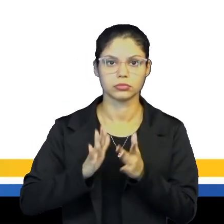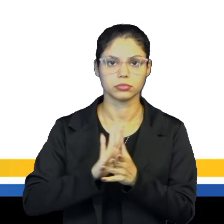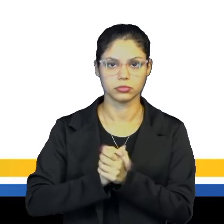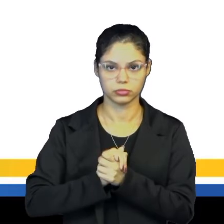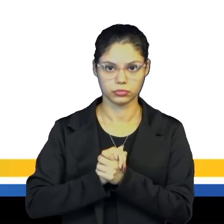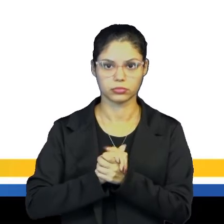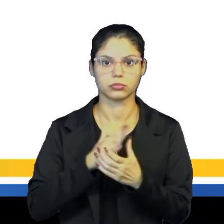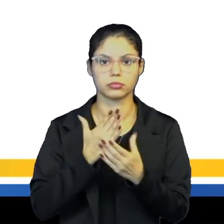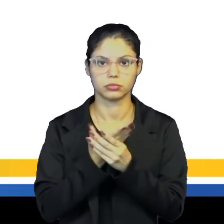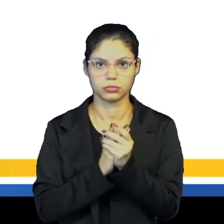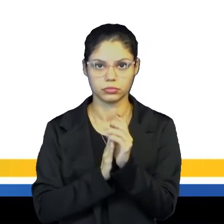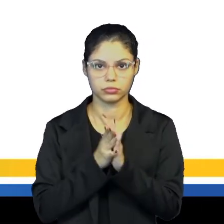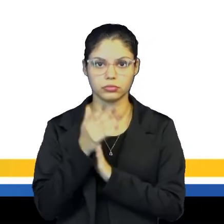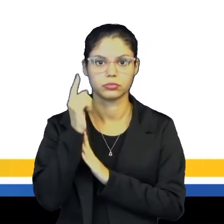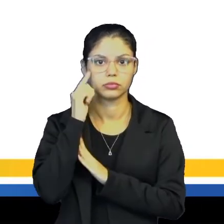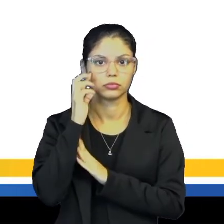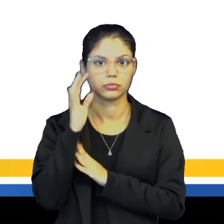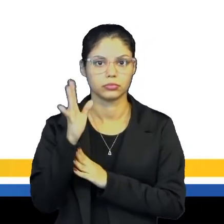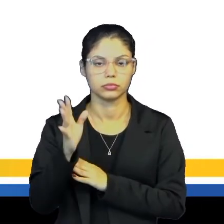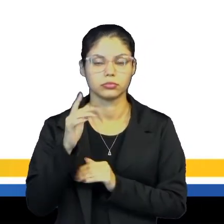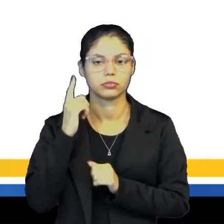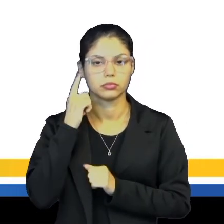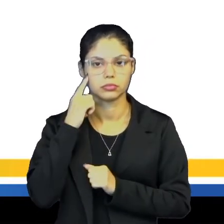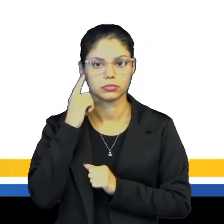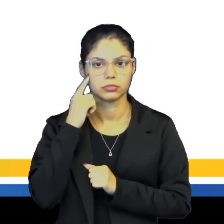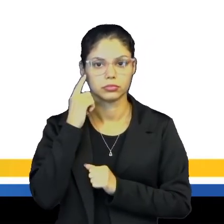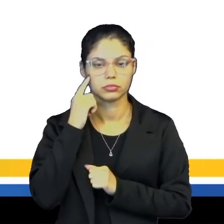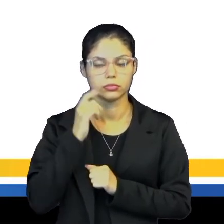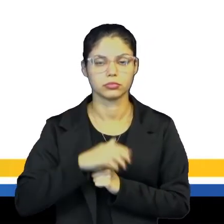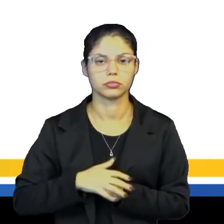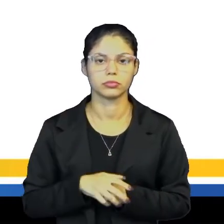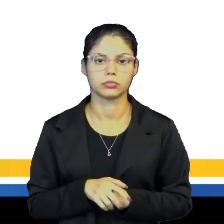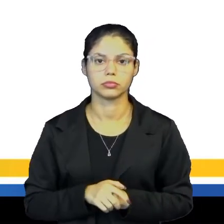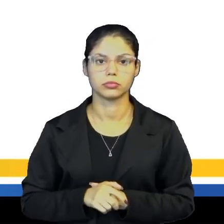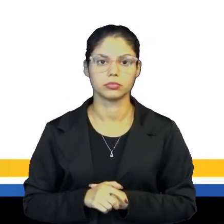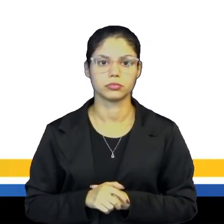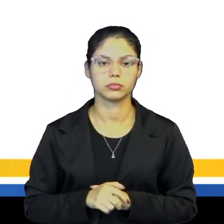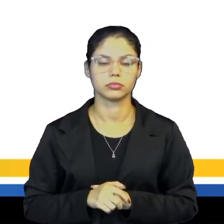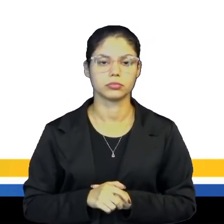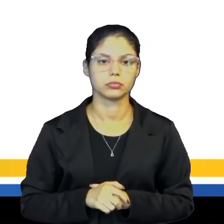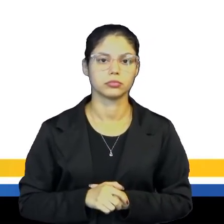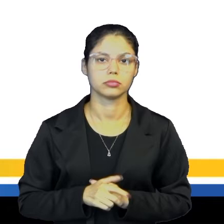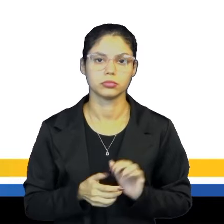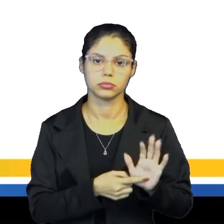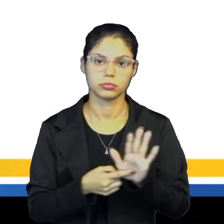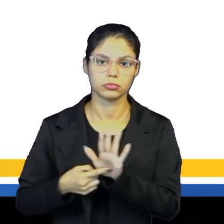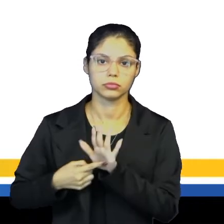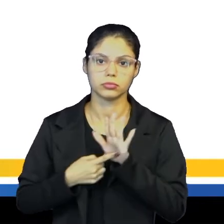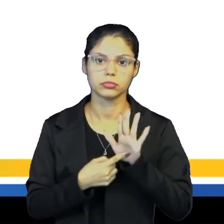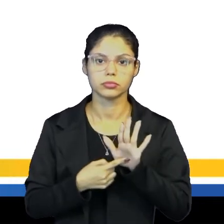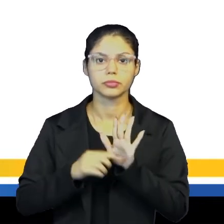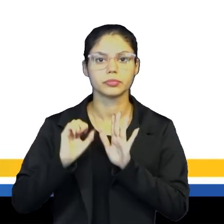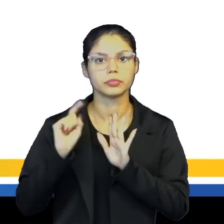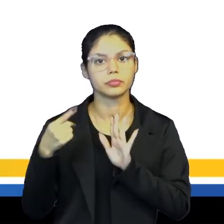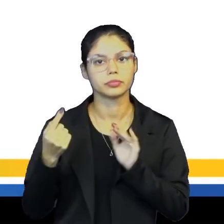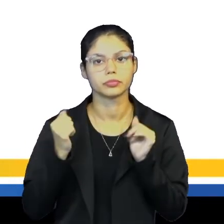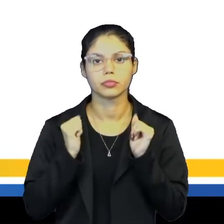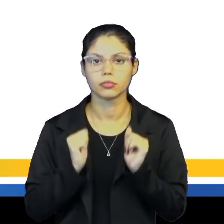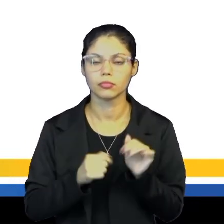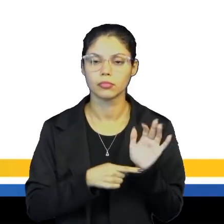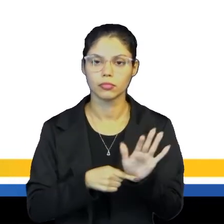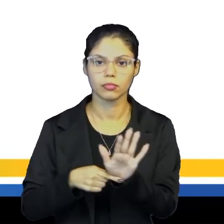né? Imaginários, aquilo que a gente imagina e tem a concepção, ou representados, aquilo que pode